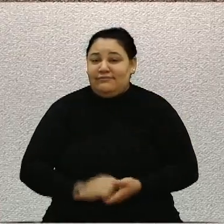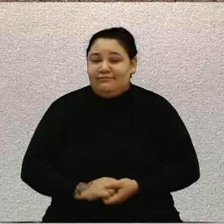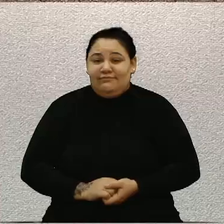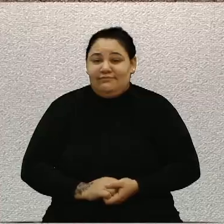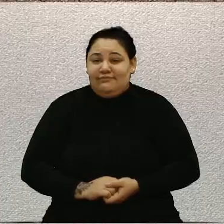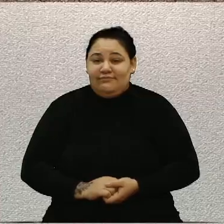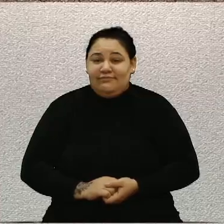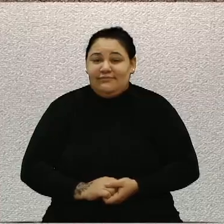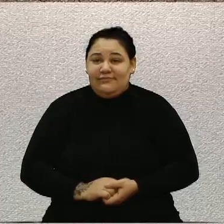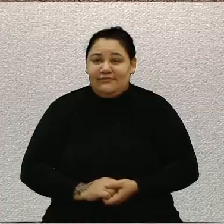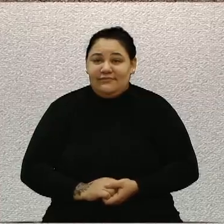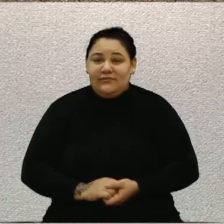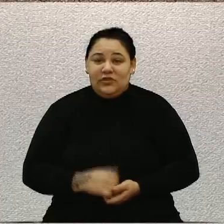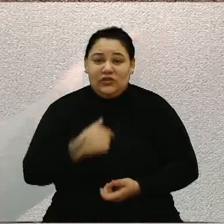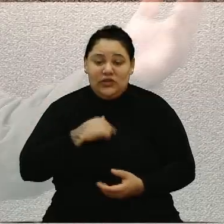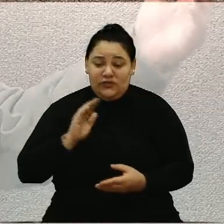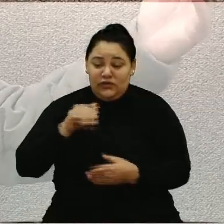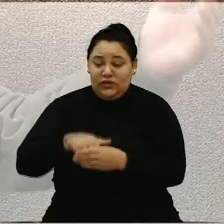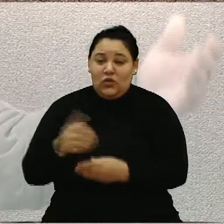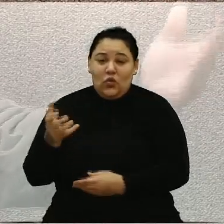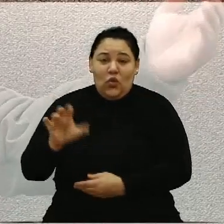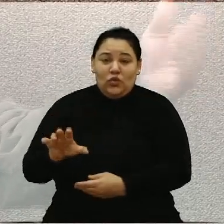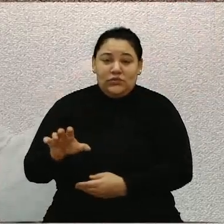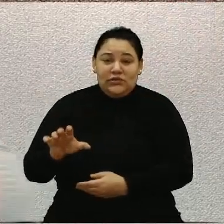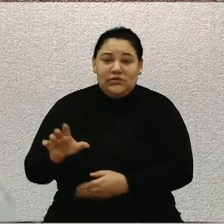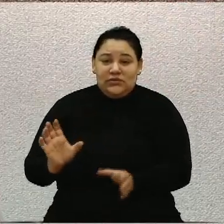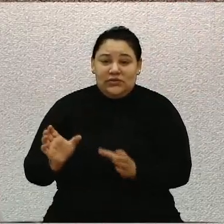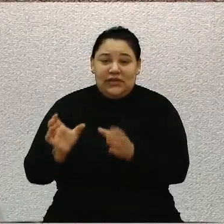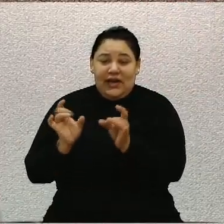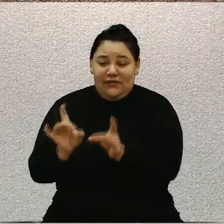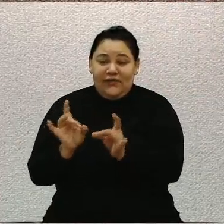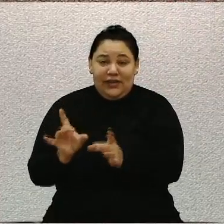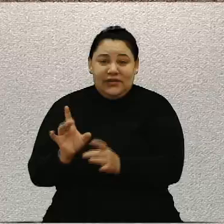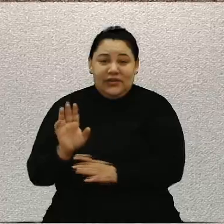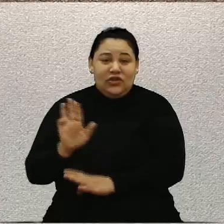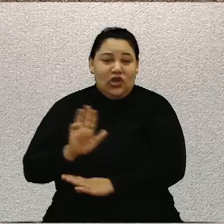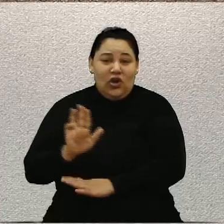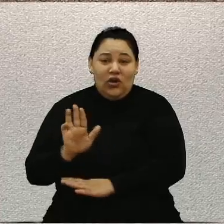Então, se nós estamos lutando contra o tráfico de drogas, é uma medida que nós não podemos ser